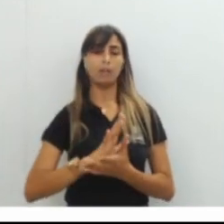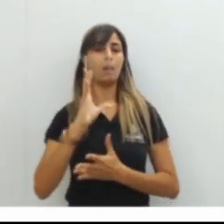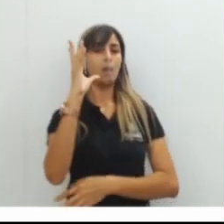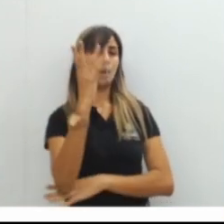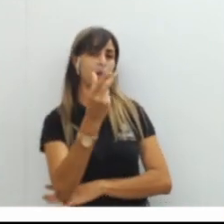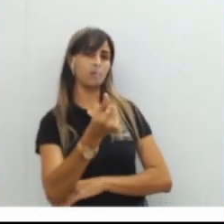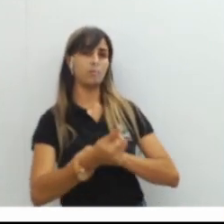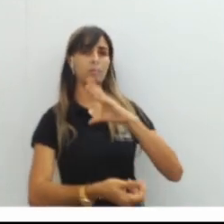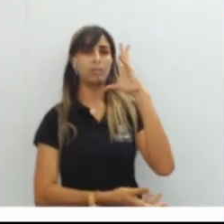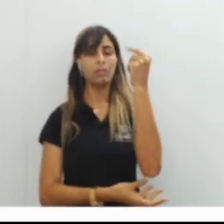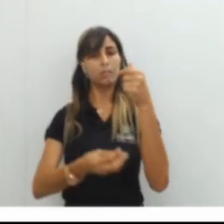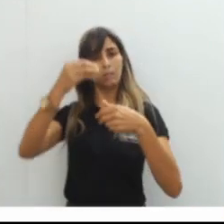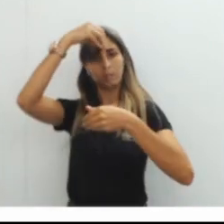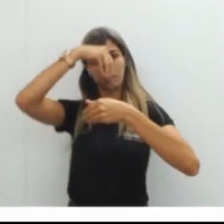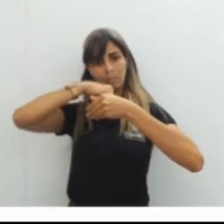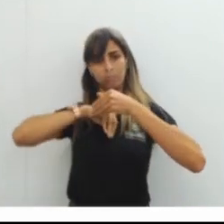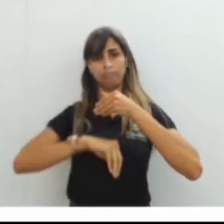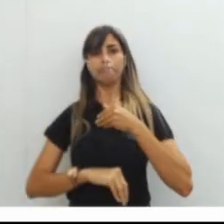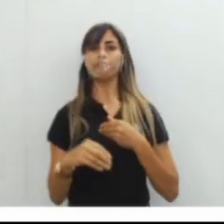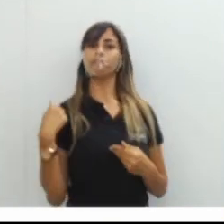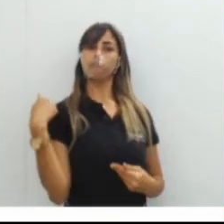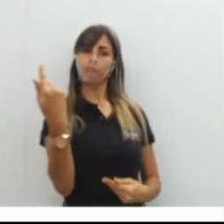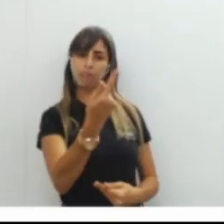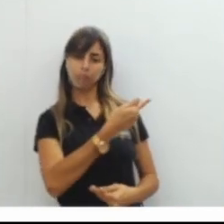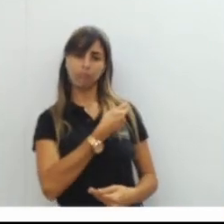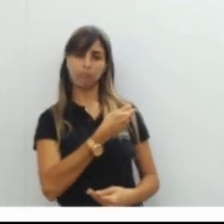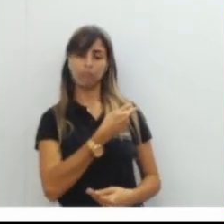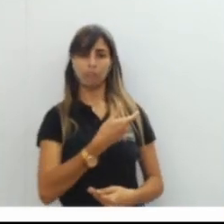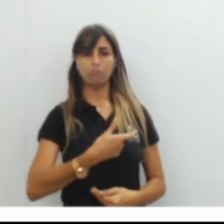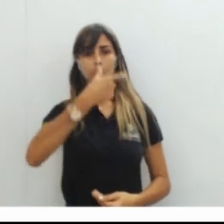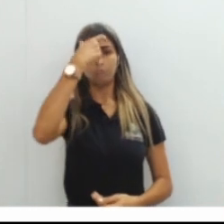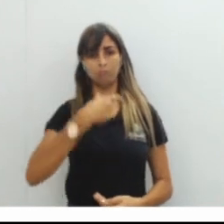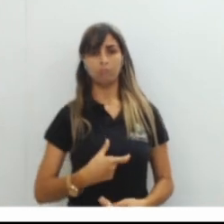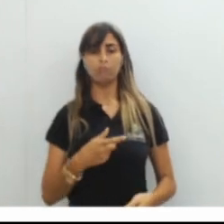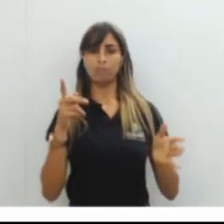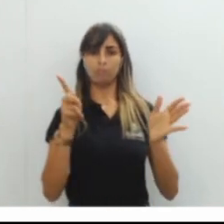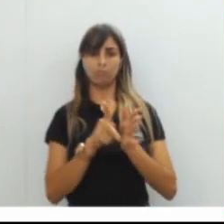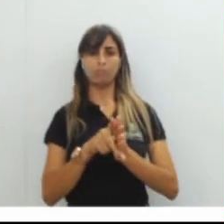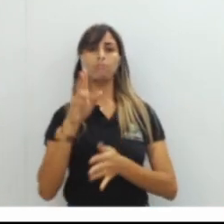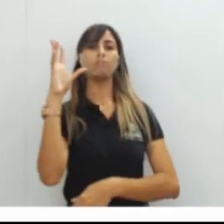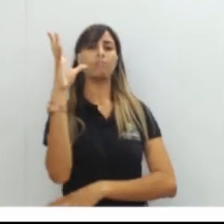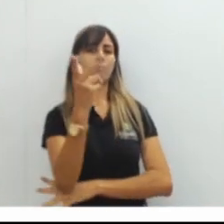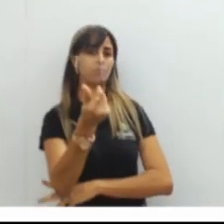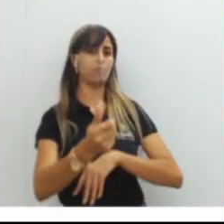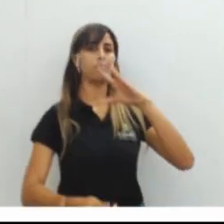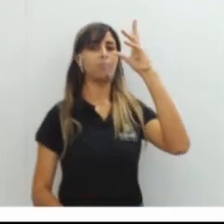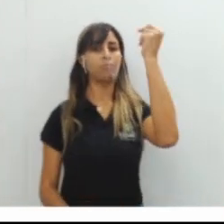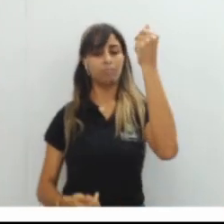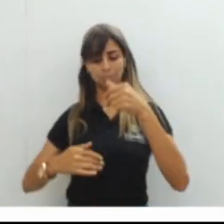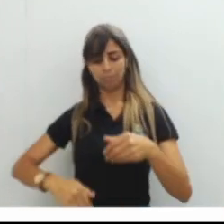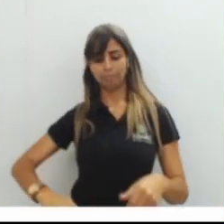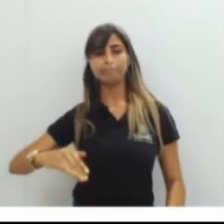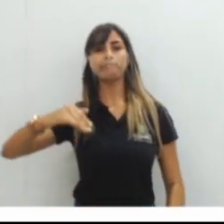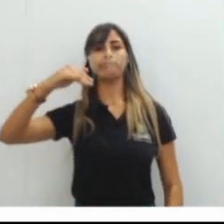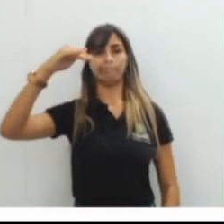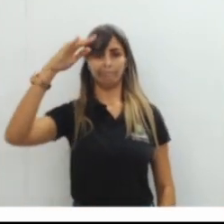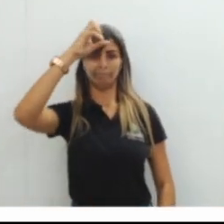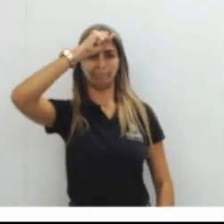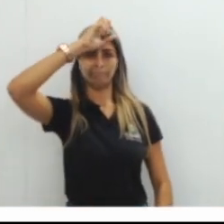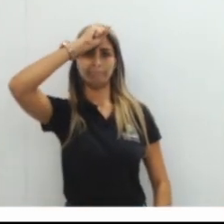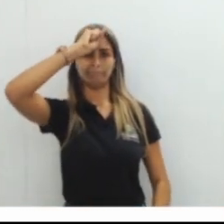natureza está dentro de nós. Nós humanos somos natureza. Né? Desde pequenininho a gente estuda a natureza como se fosse